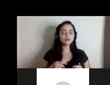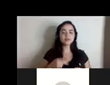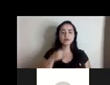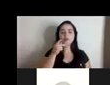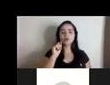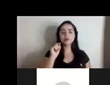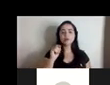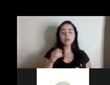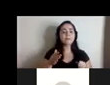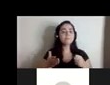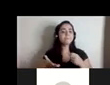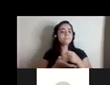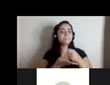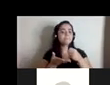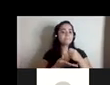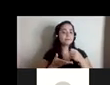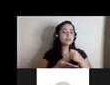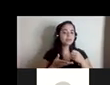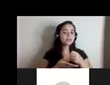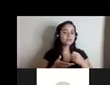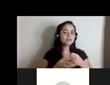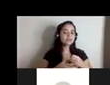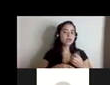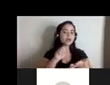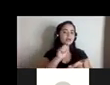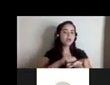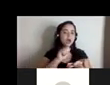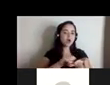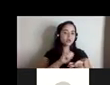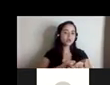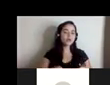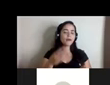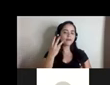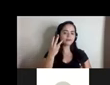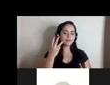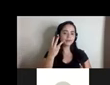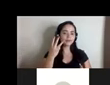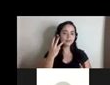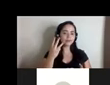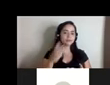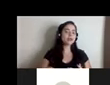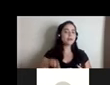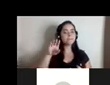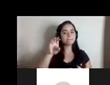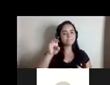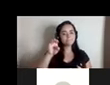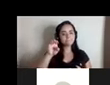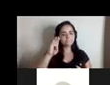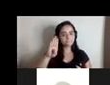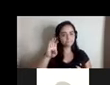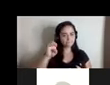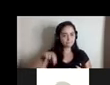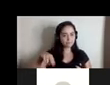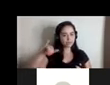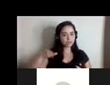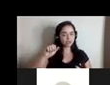Eu estou falando baseado em alguns autores, e trago aqui três deles, né? Walter Benjamin, Rancière e